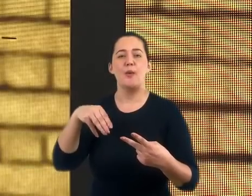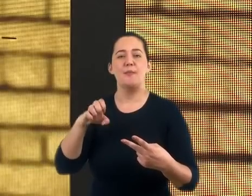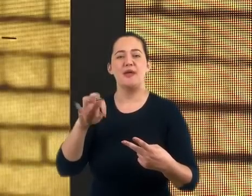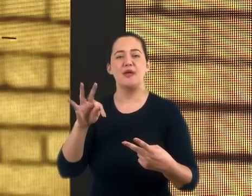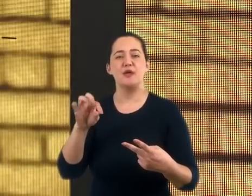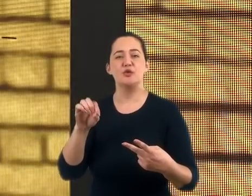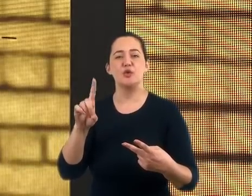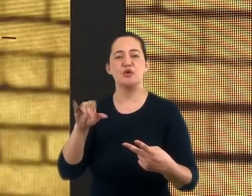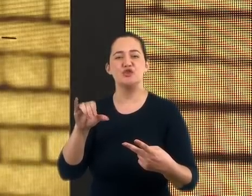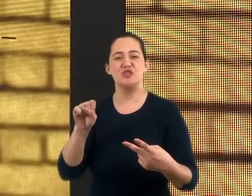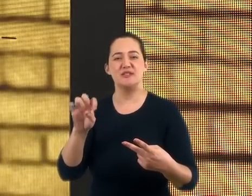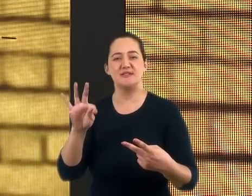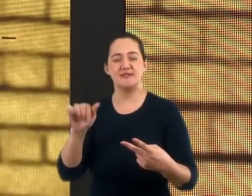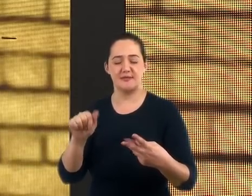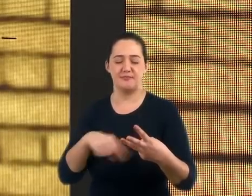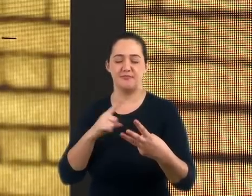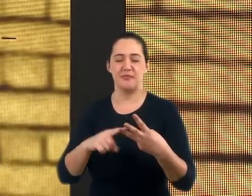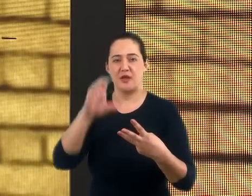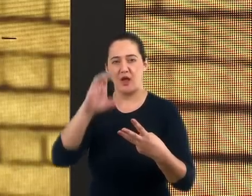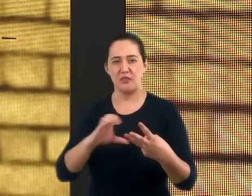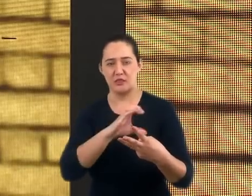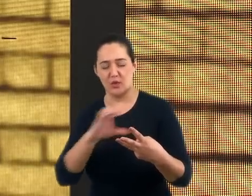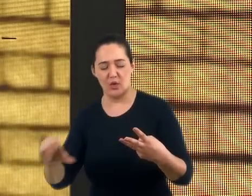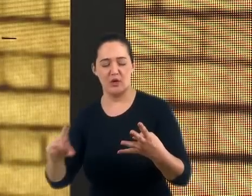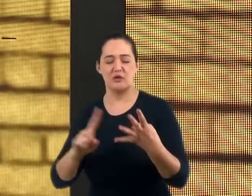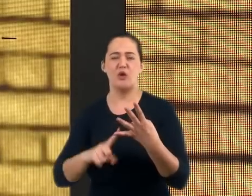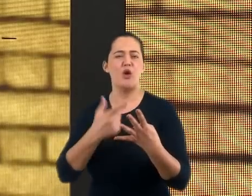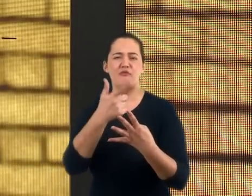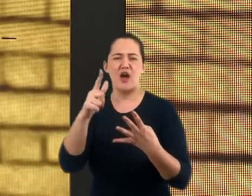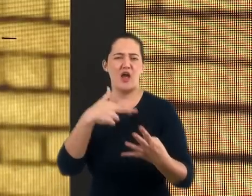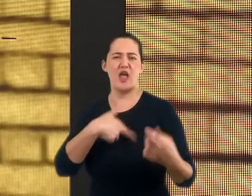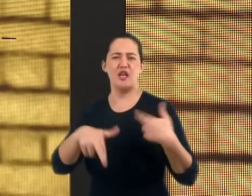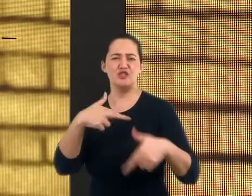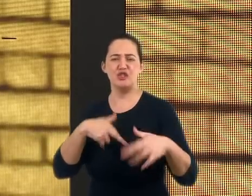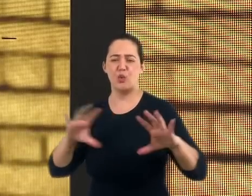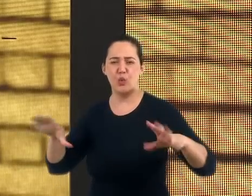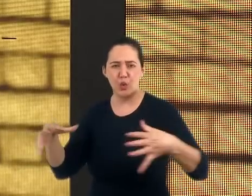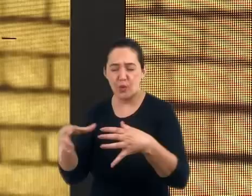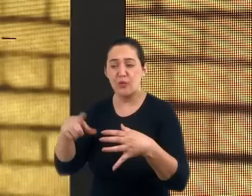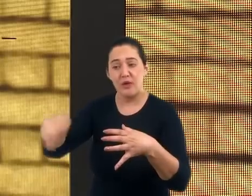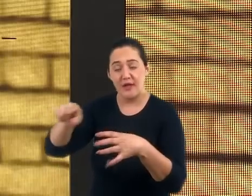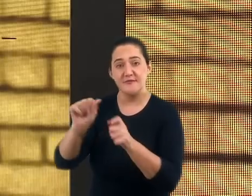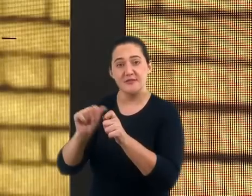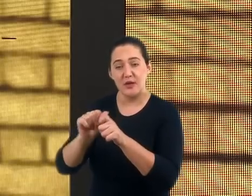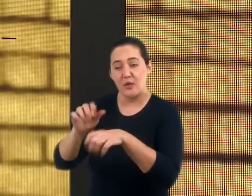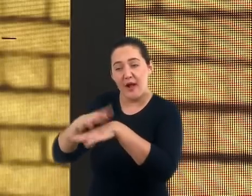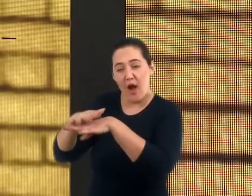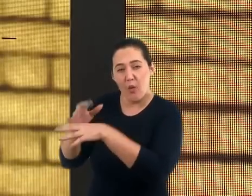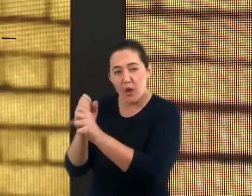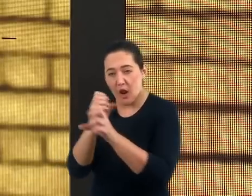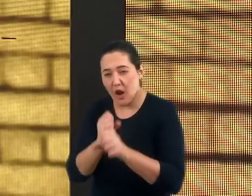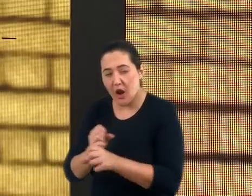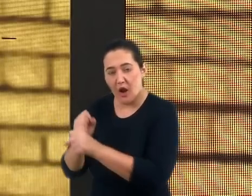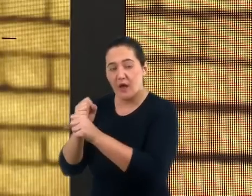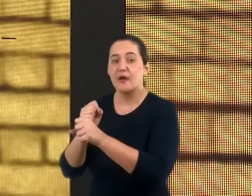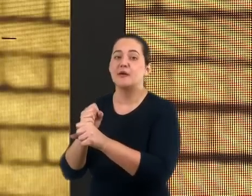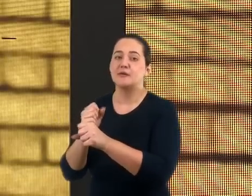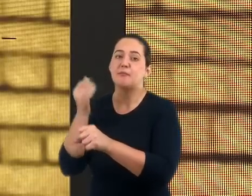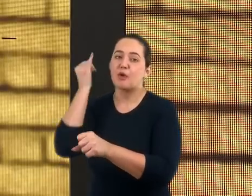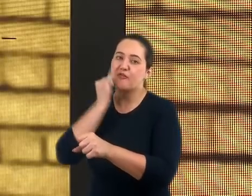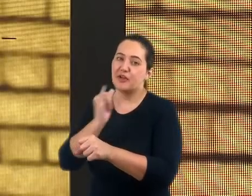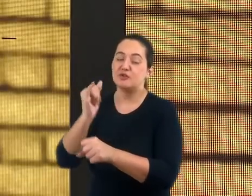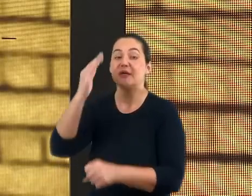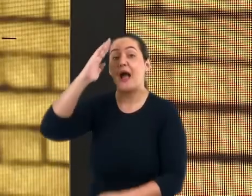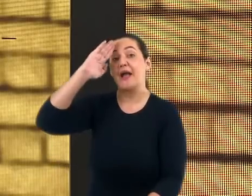presbiterianos, católicos e outros grupos, fizeram cálculos proféticos e acreditaram,